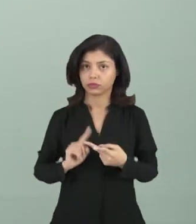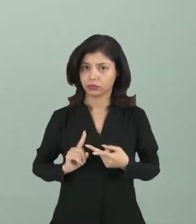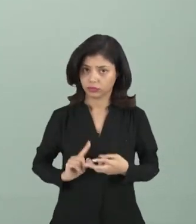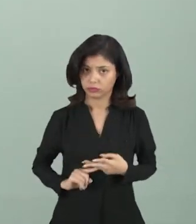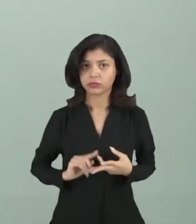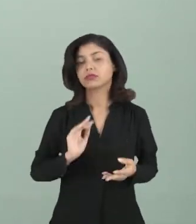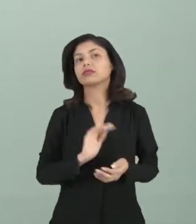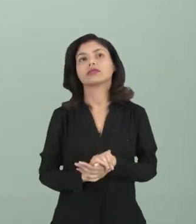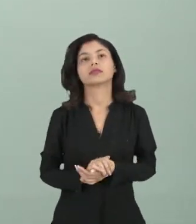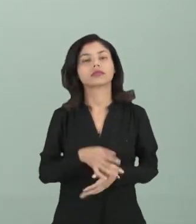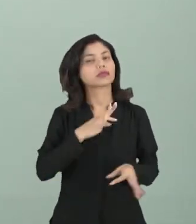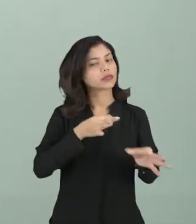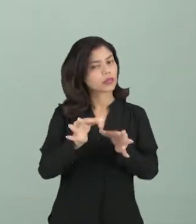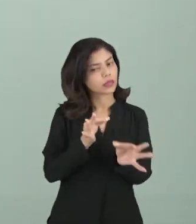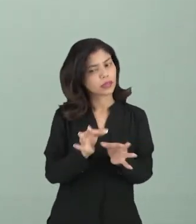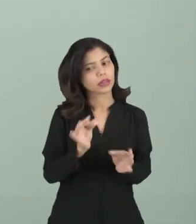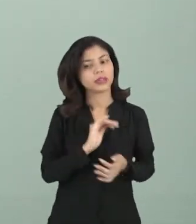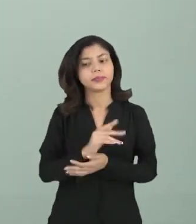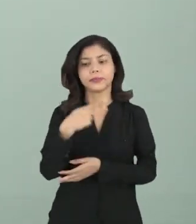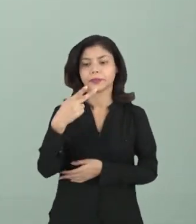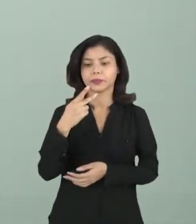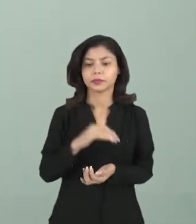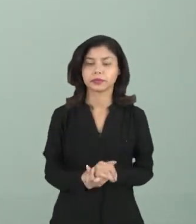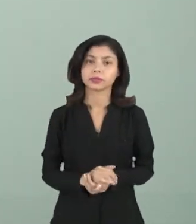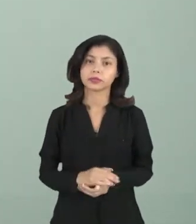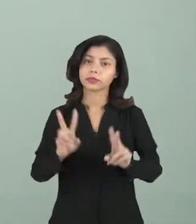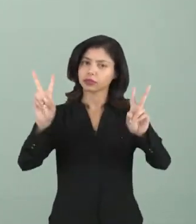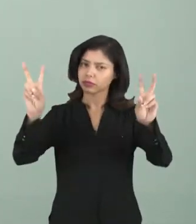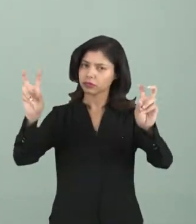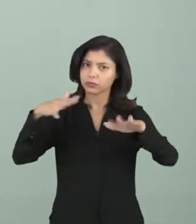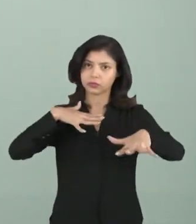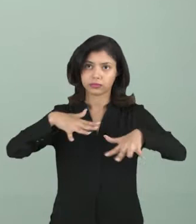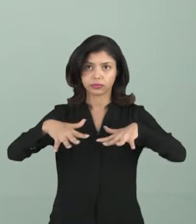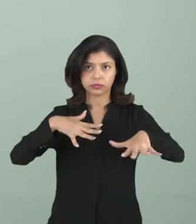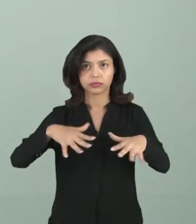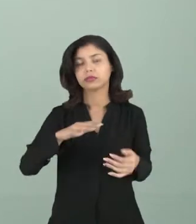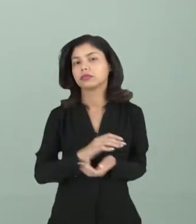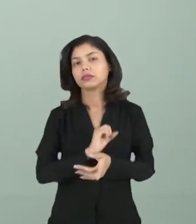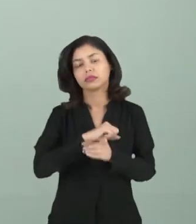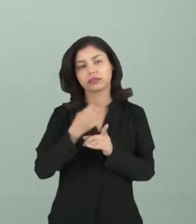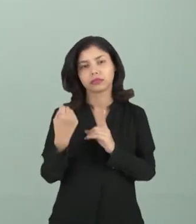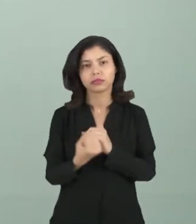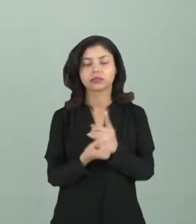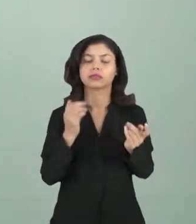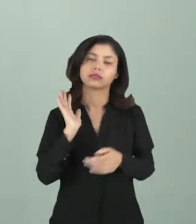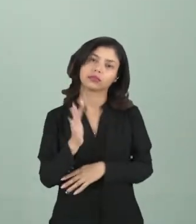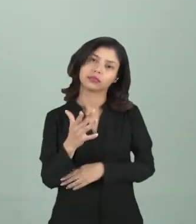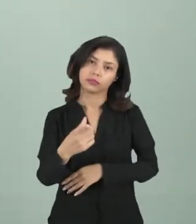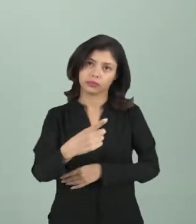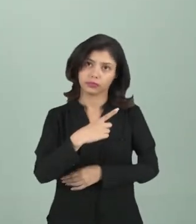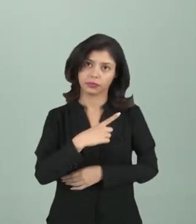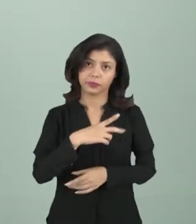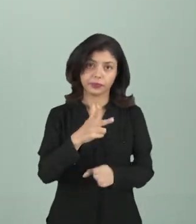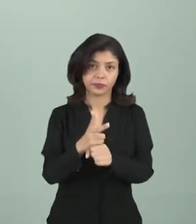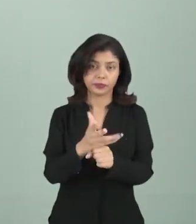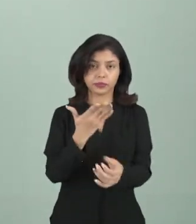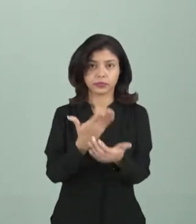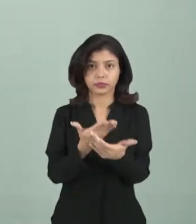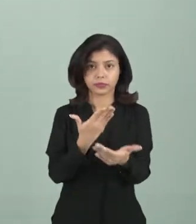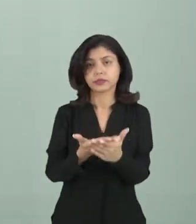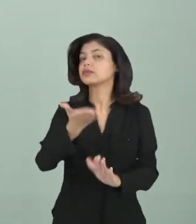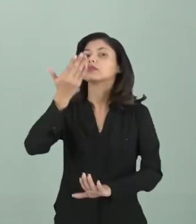nós iremos estar tratando a respeito de um tipo de movimento social. Nós já tivemos